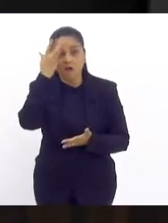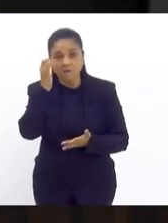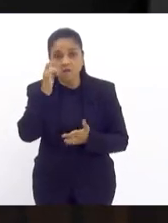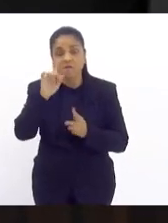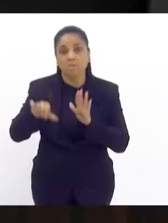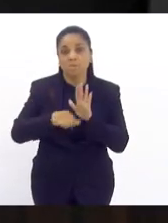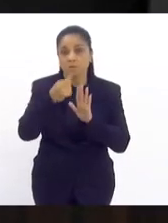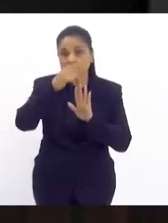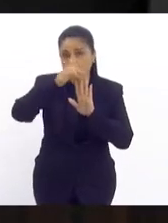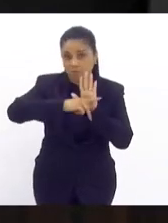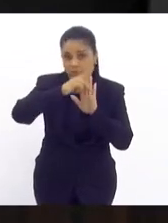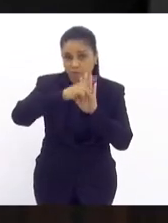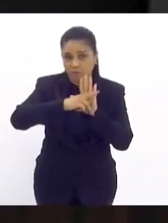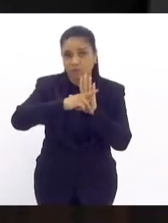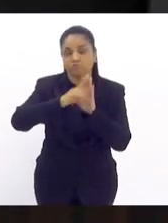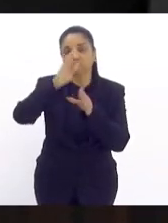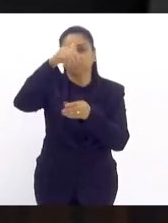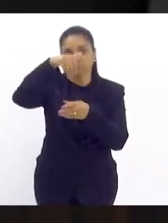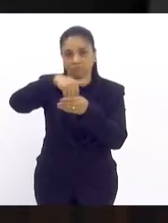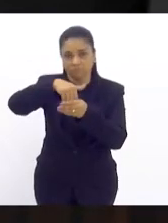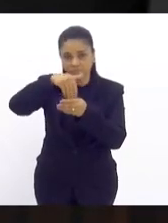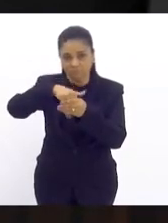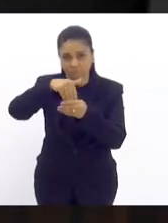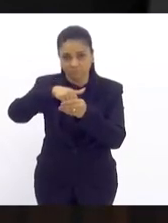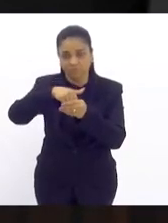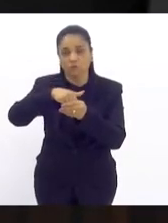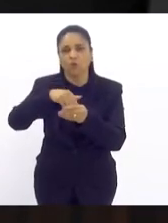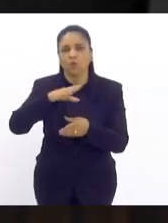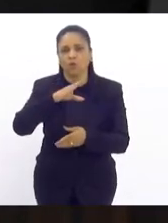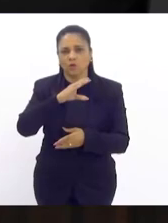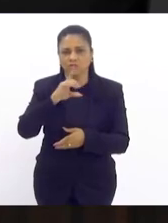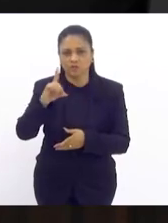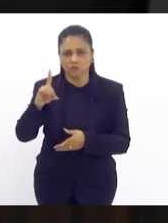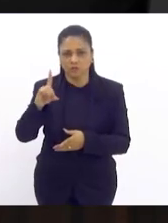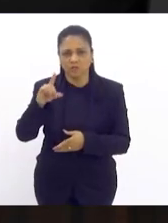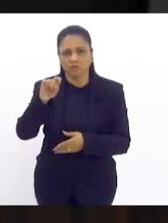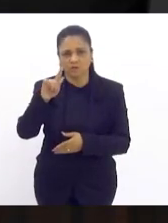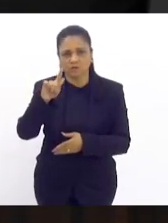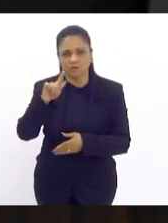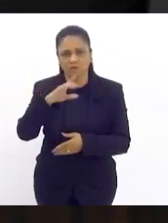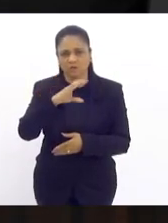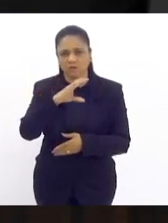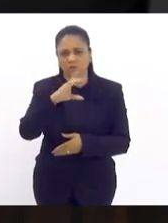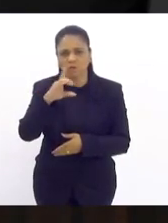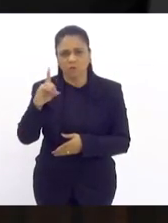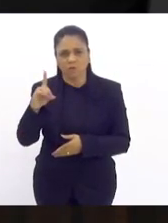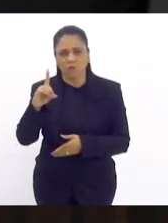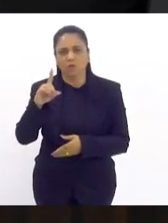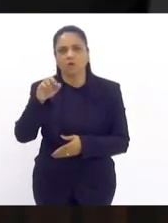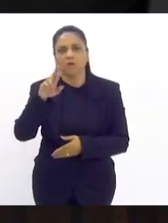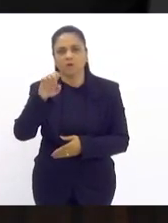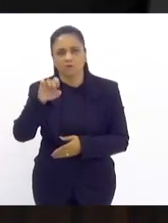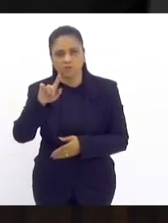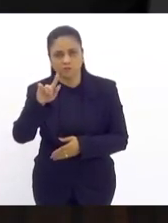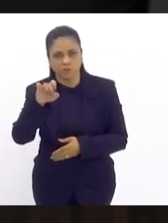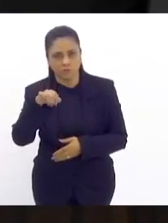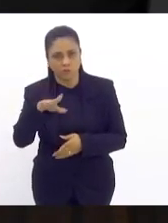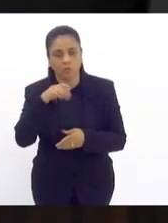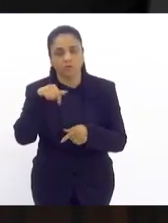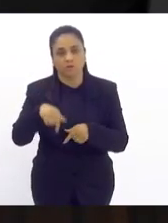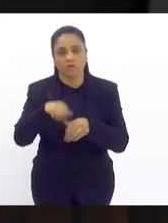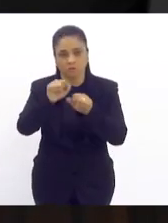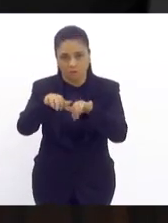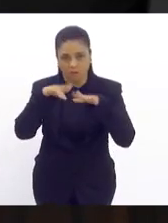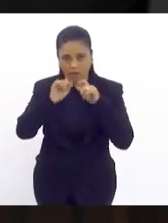projeto da pauta eleição do corregedor da casa a partir de hoje Deputado Amorim que valha pro senhor que vale para minha querida amiga